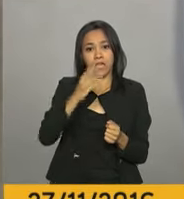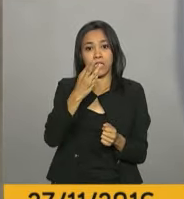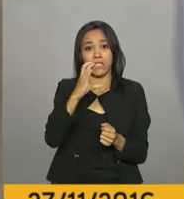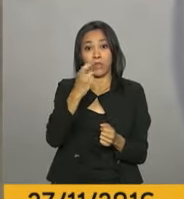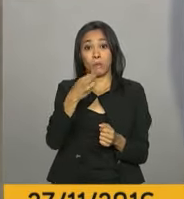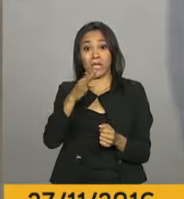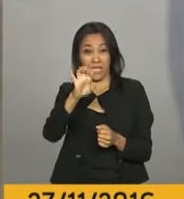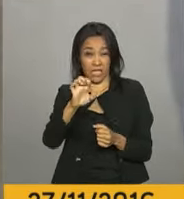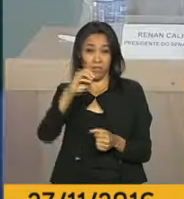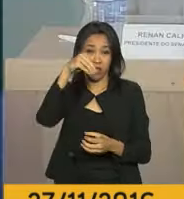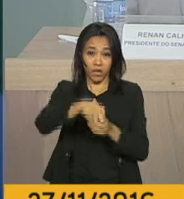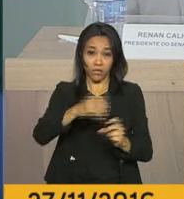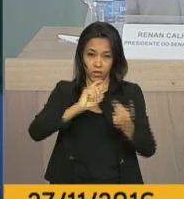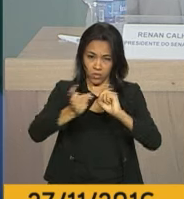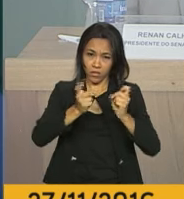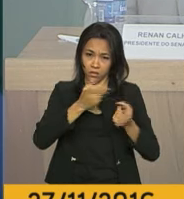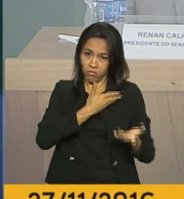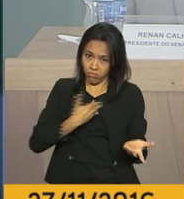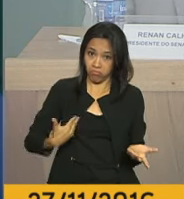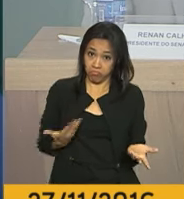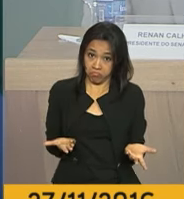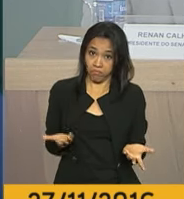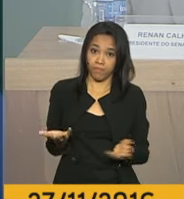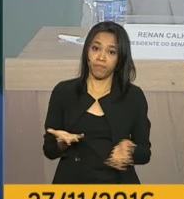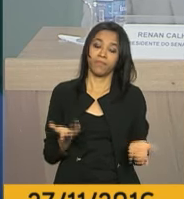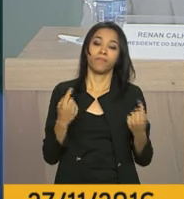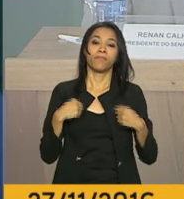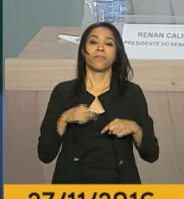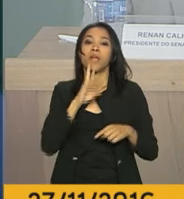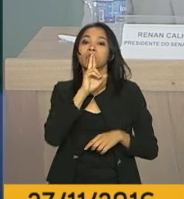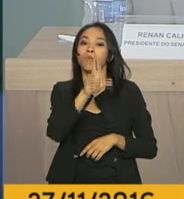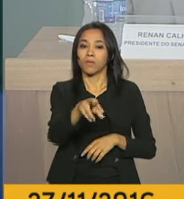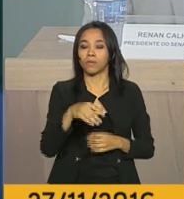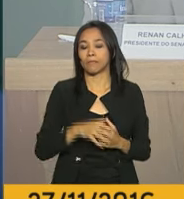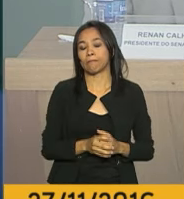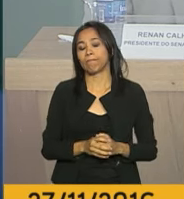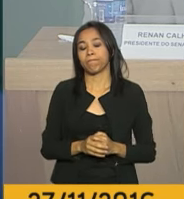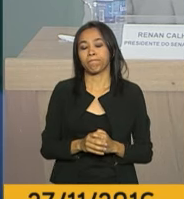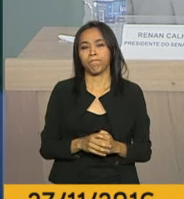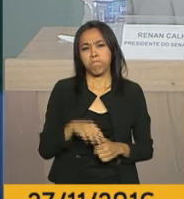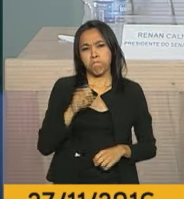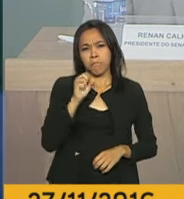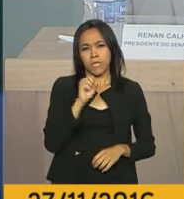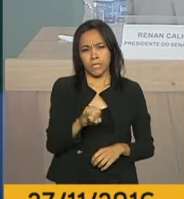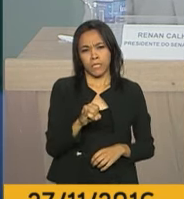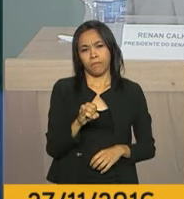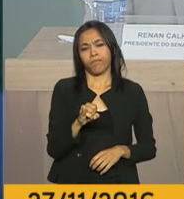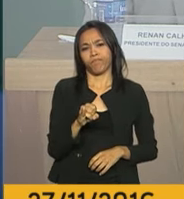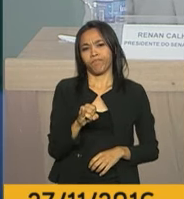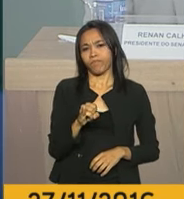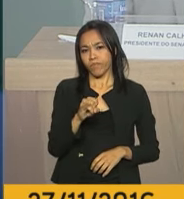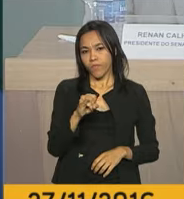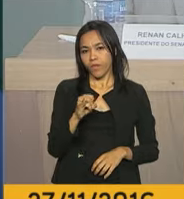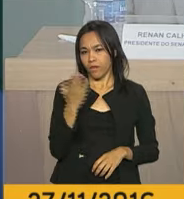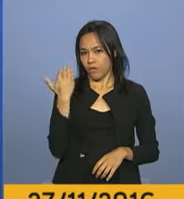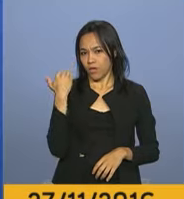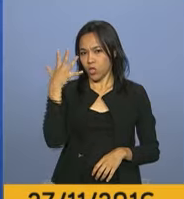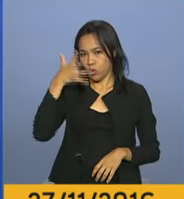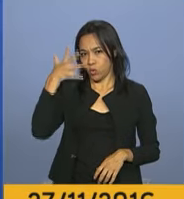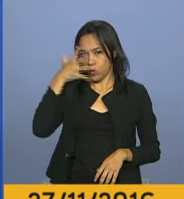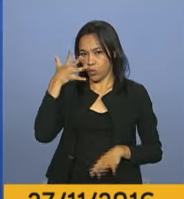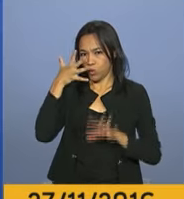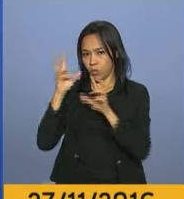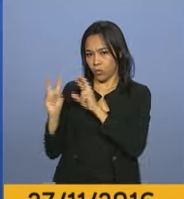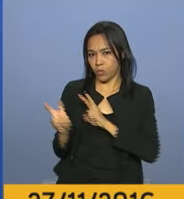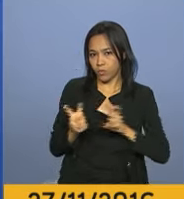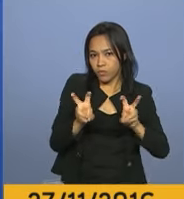advocacia administrativa. Você sabe que, se você apanhar as palavras iniciais que eu disse, você